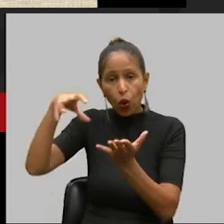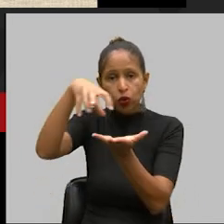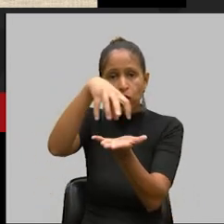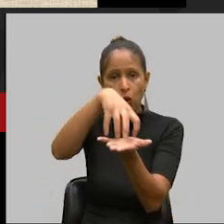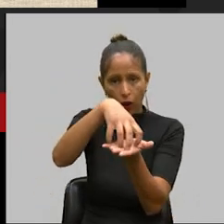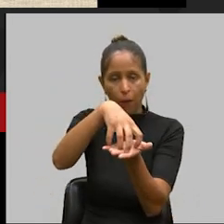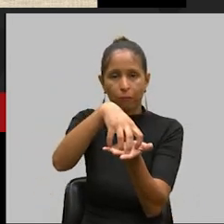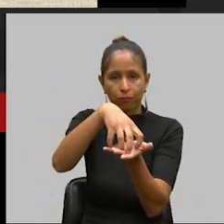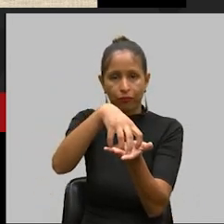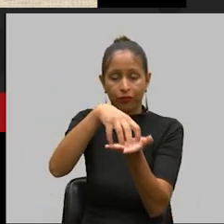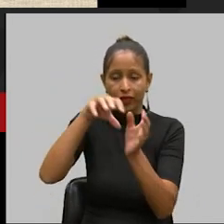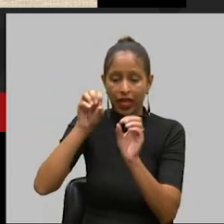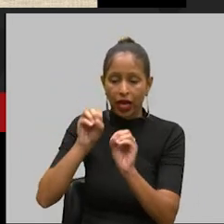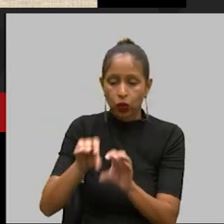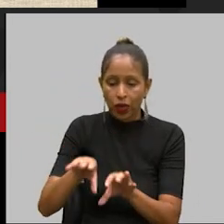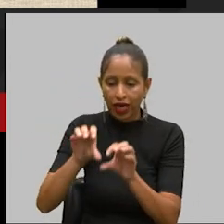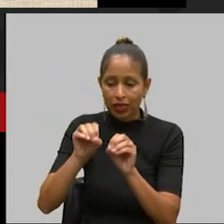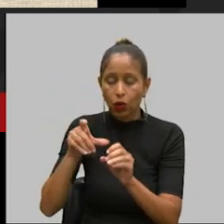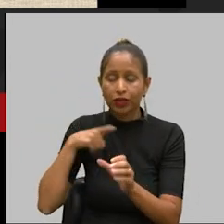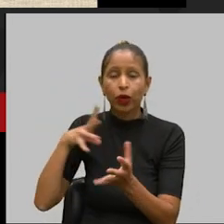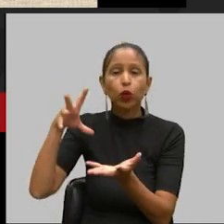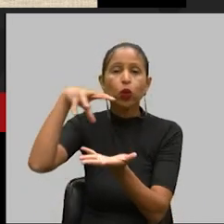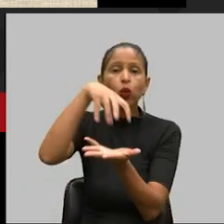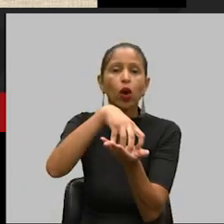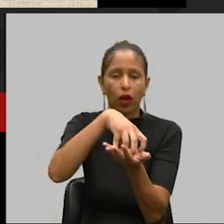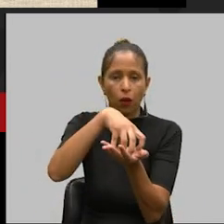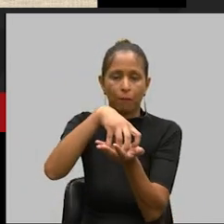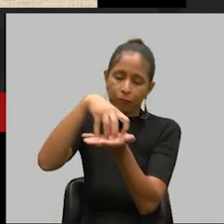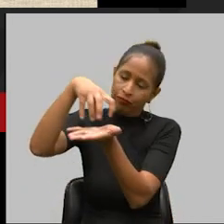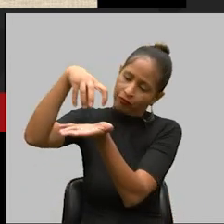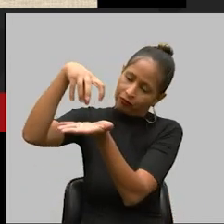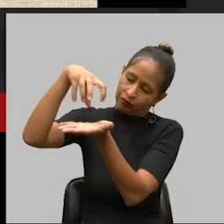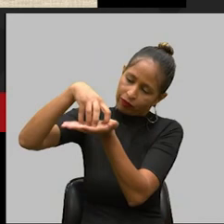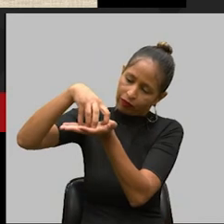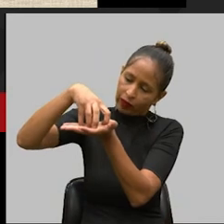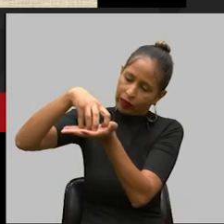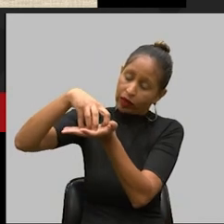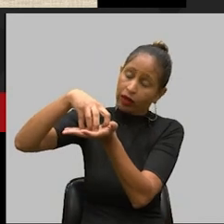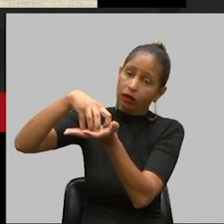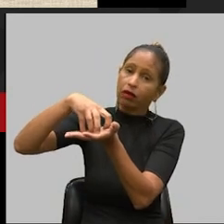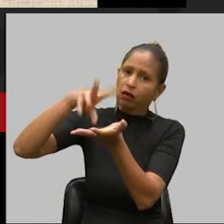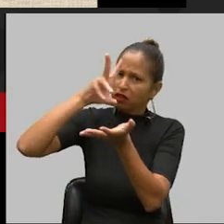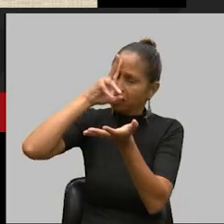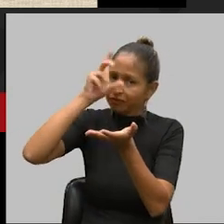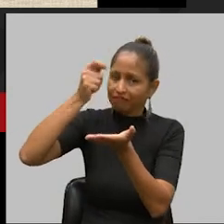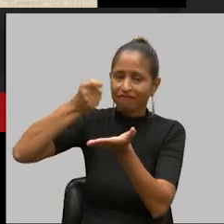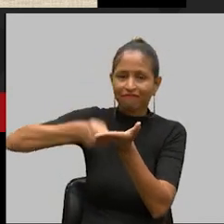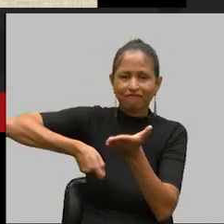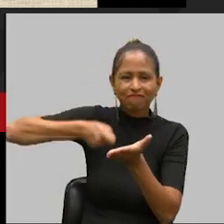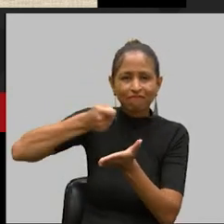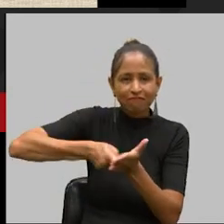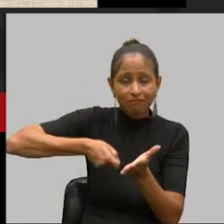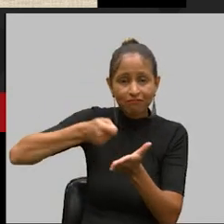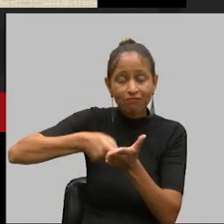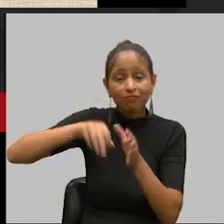Envolvida com a educação do campo tem um núcleo né e o núcleo forte o núcleo de luta é um território de Luta Pela Educação do campo em cada